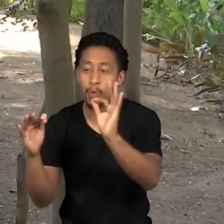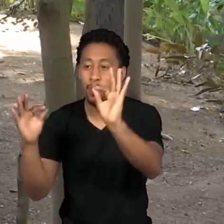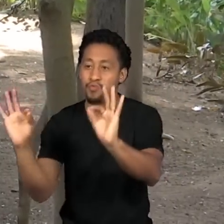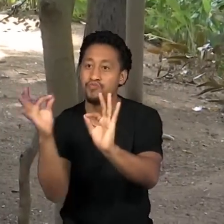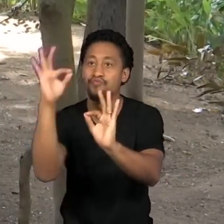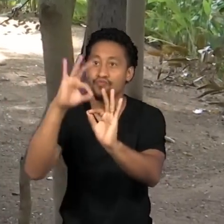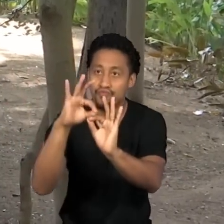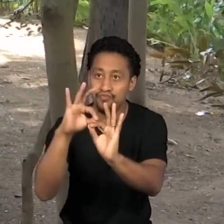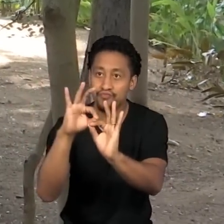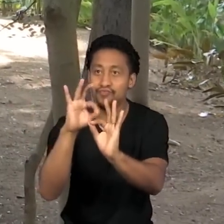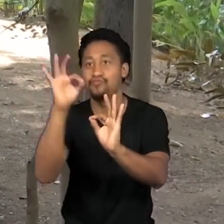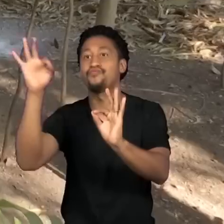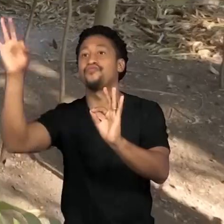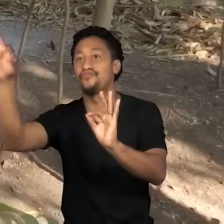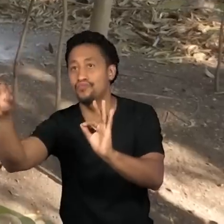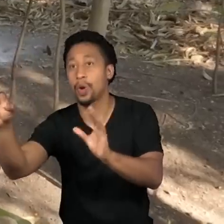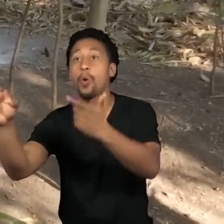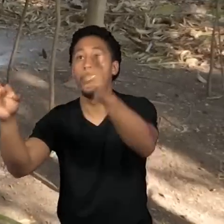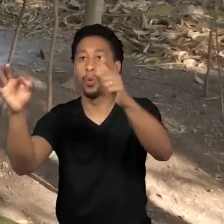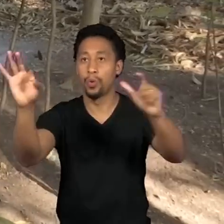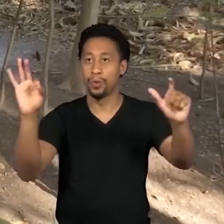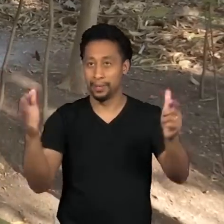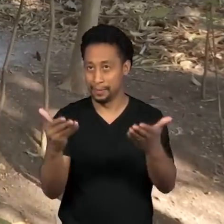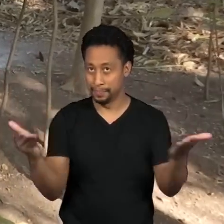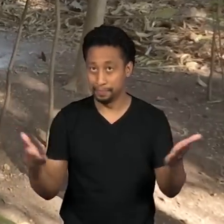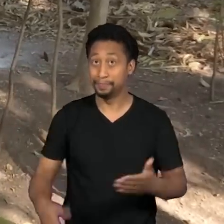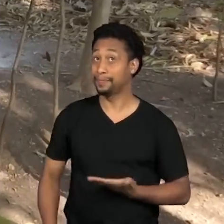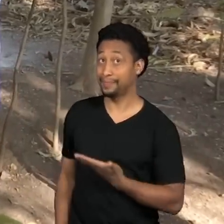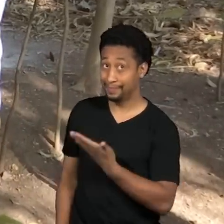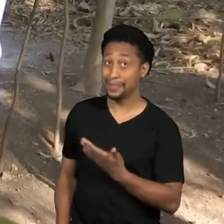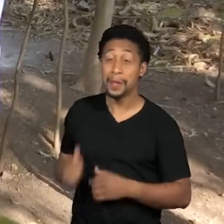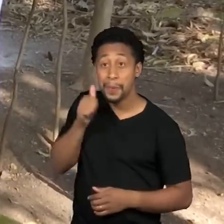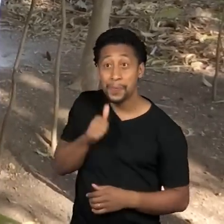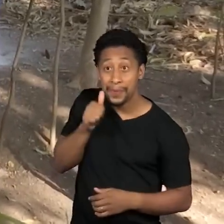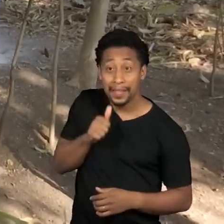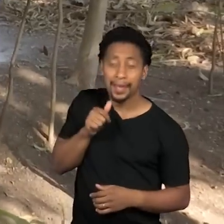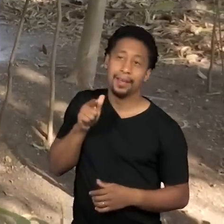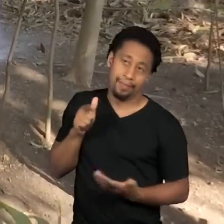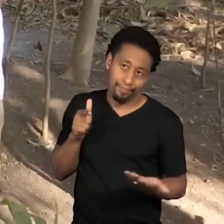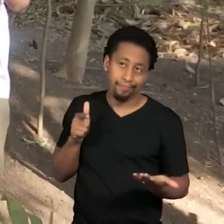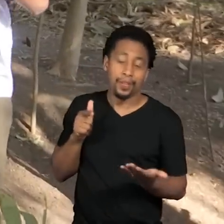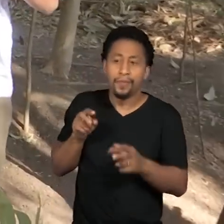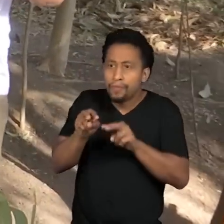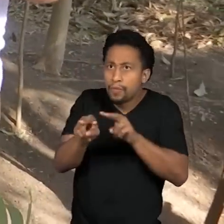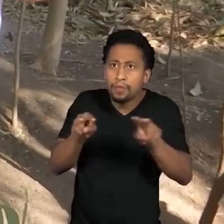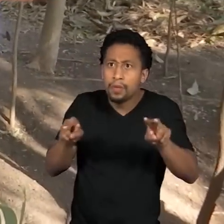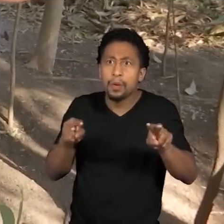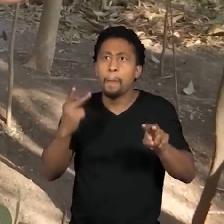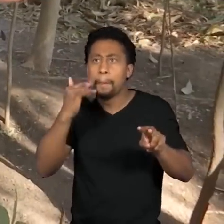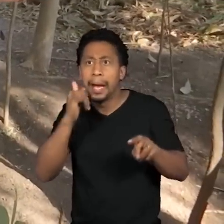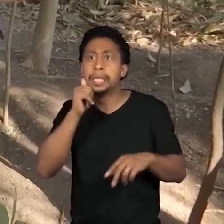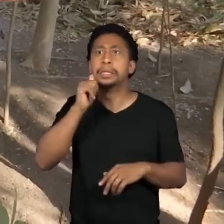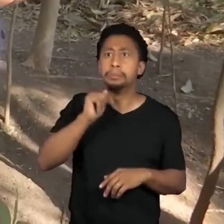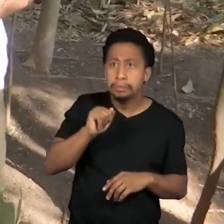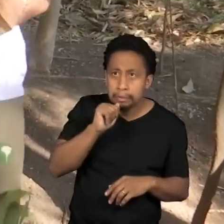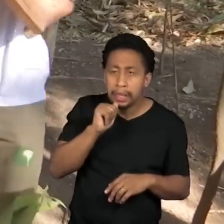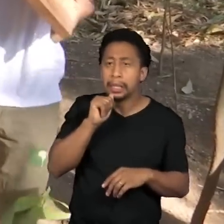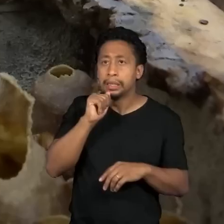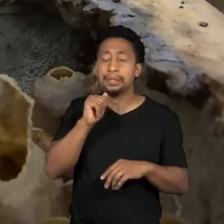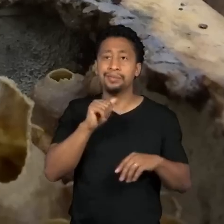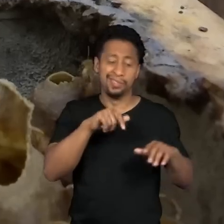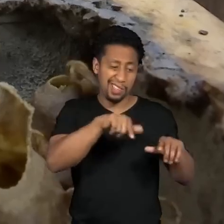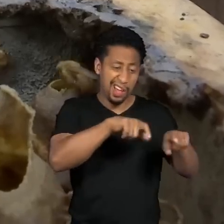Juliana veio do sul da Bahia. Neta de agricultores, viu os pais deixarem a área rural para tentar a vida na